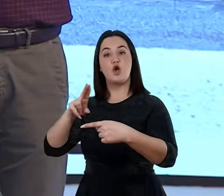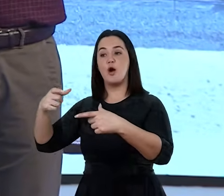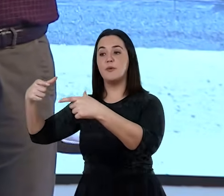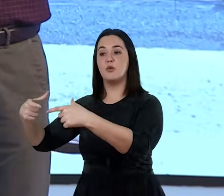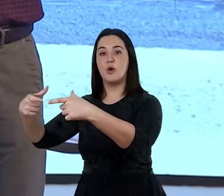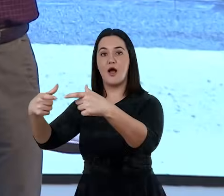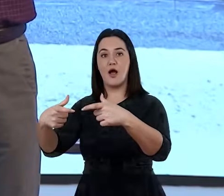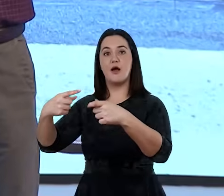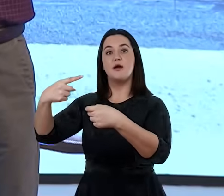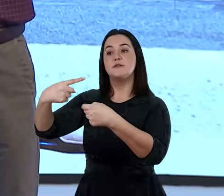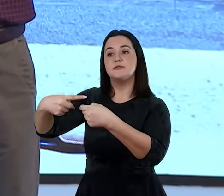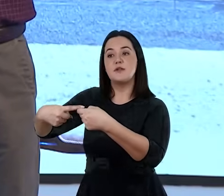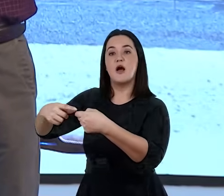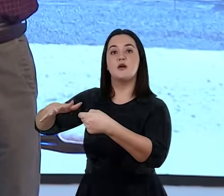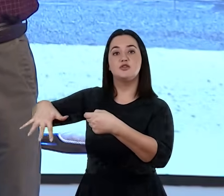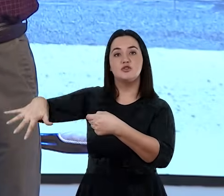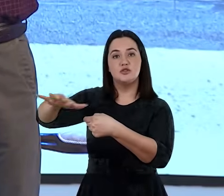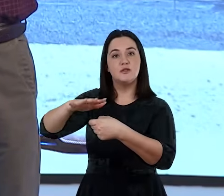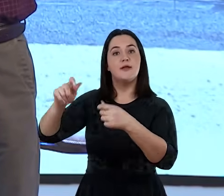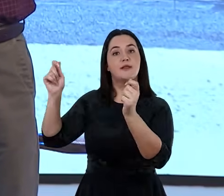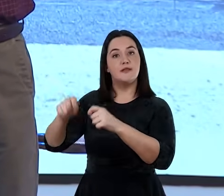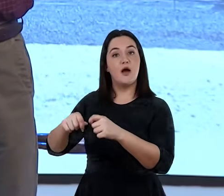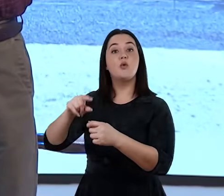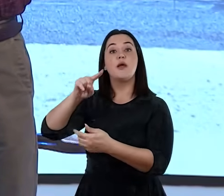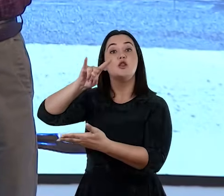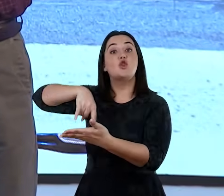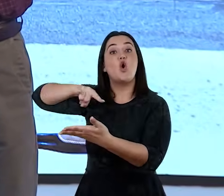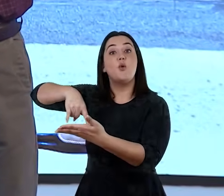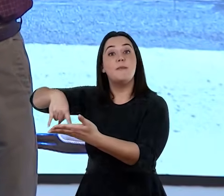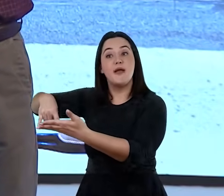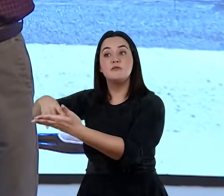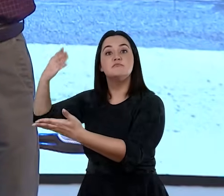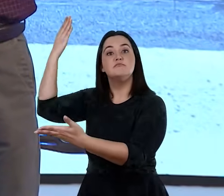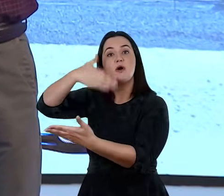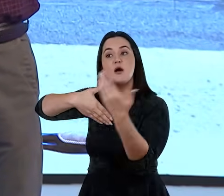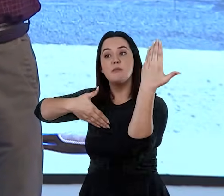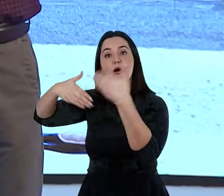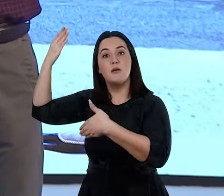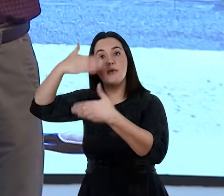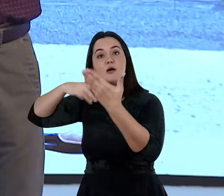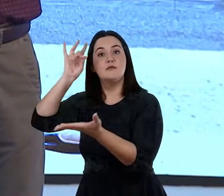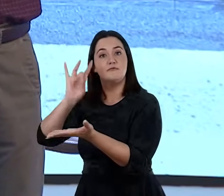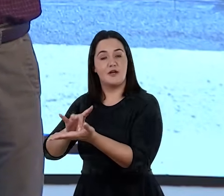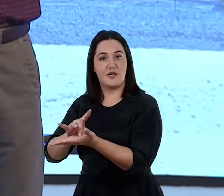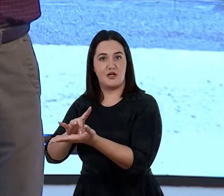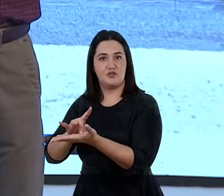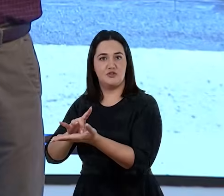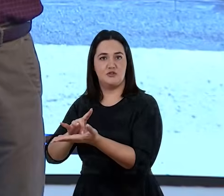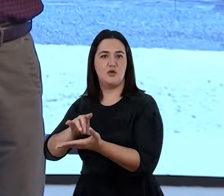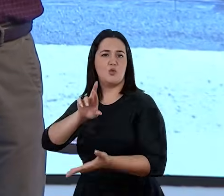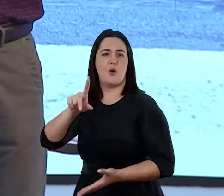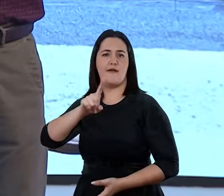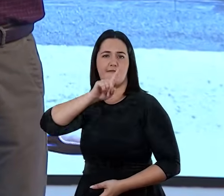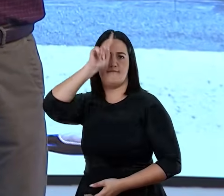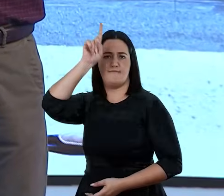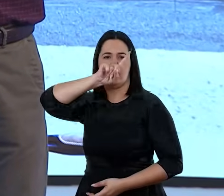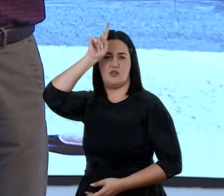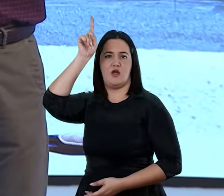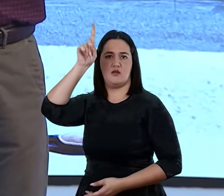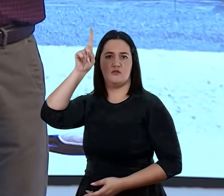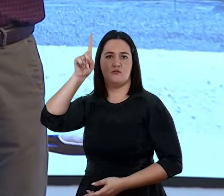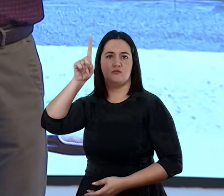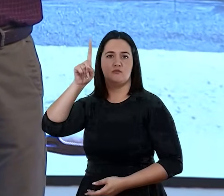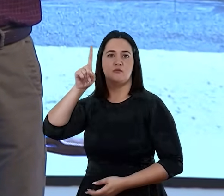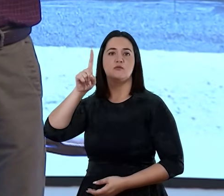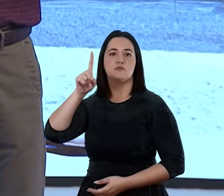por fim, uma história de interpretação, de documentação de relatos acontecidos e não um romance ou